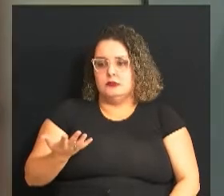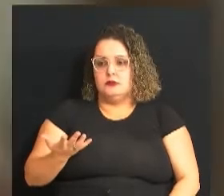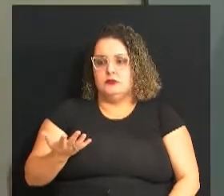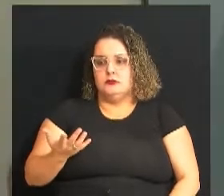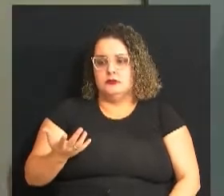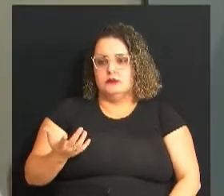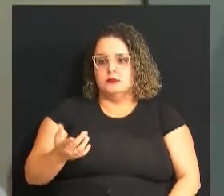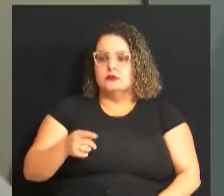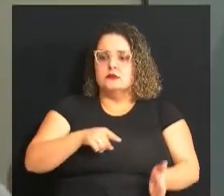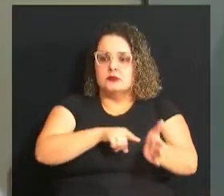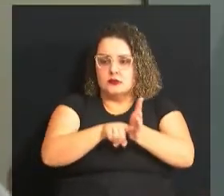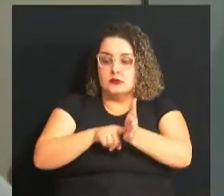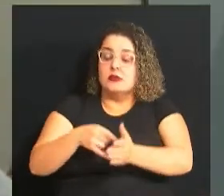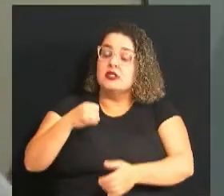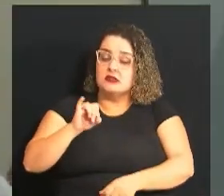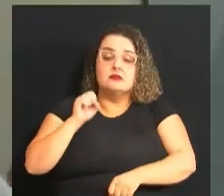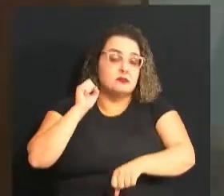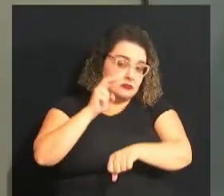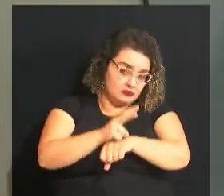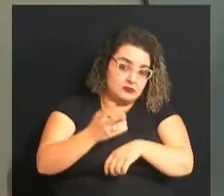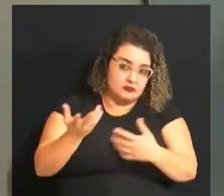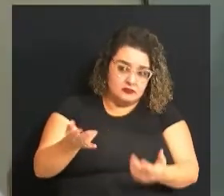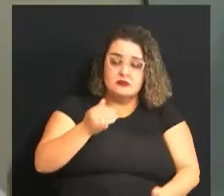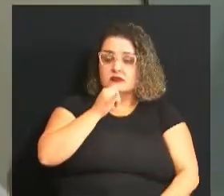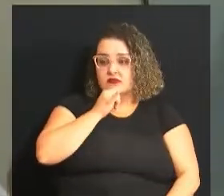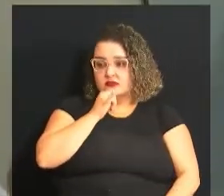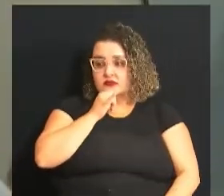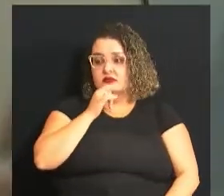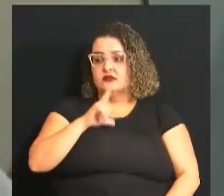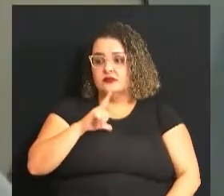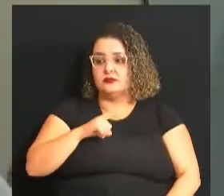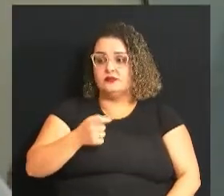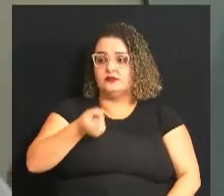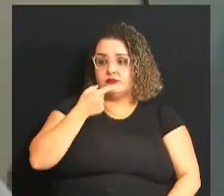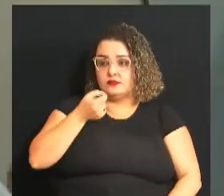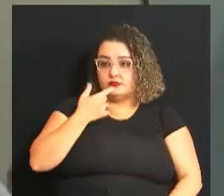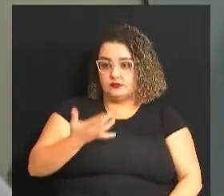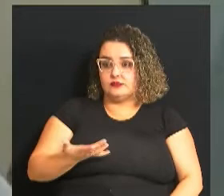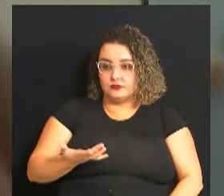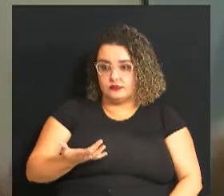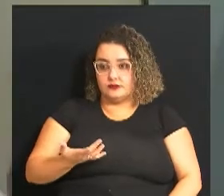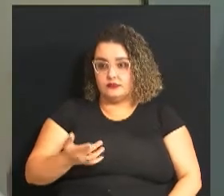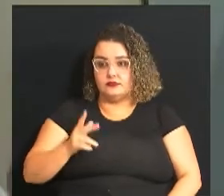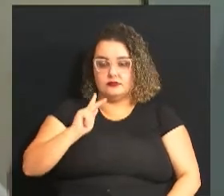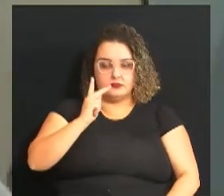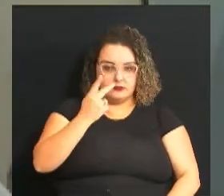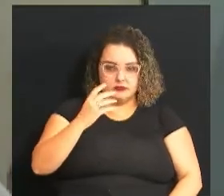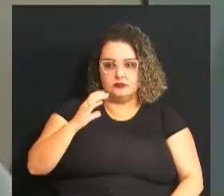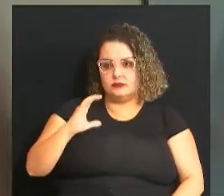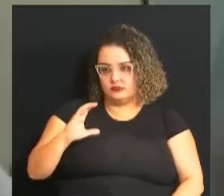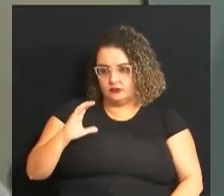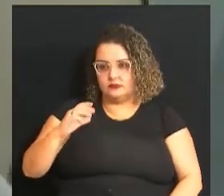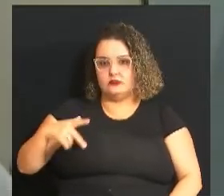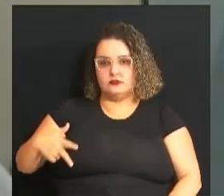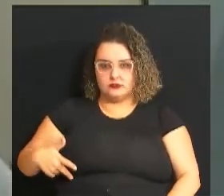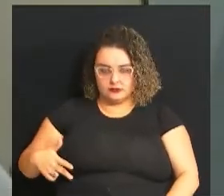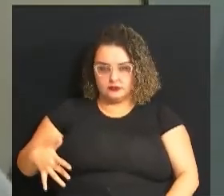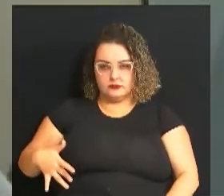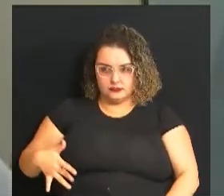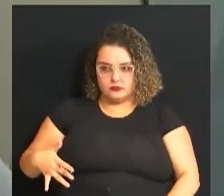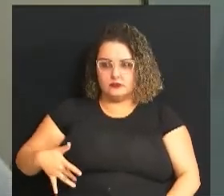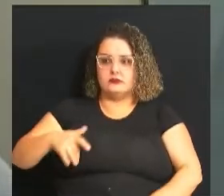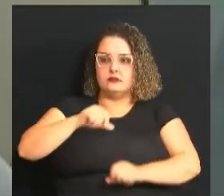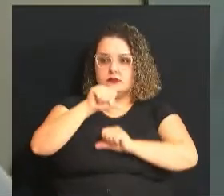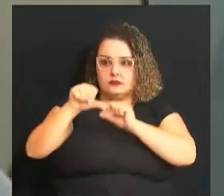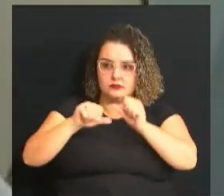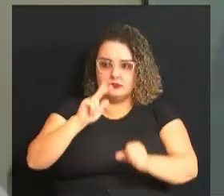se for viral, por exemplo, tem medicamentos, como eu falei do medicamento da hepatite C, que mudou a história da hepatite C